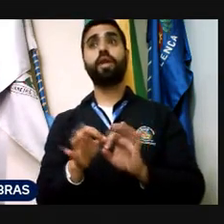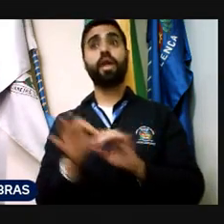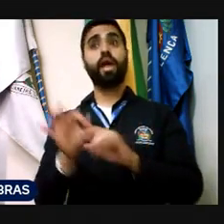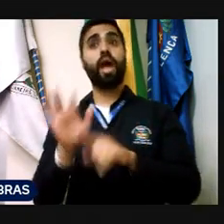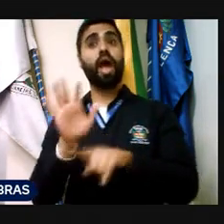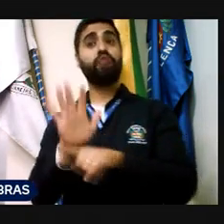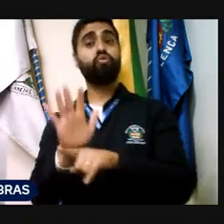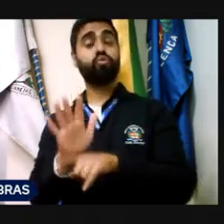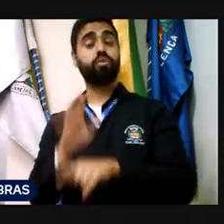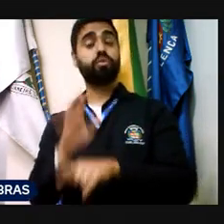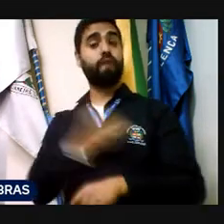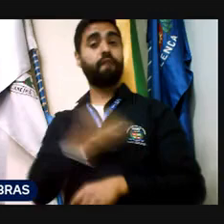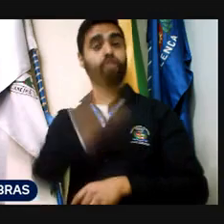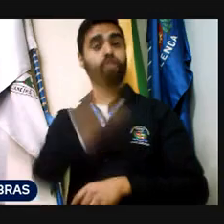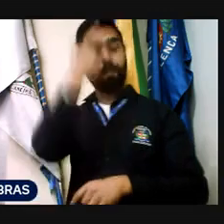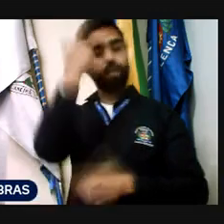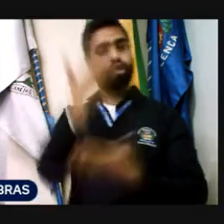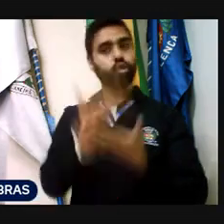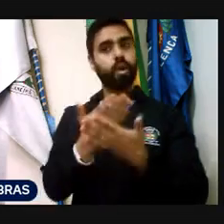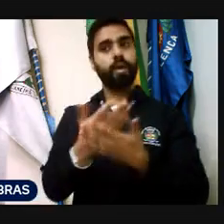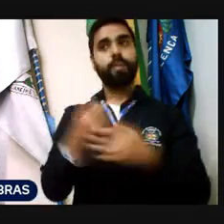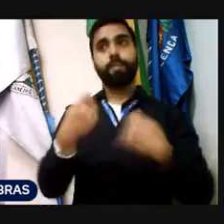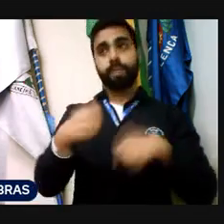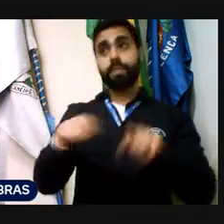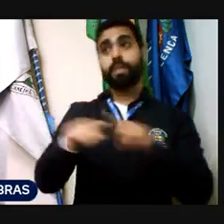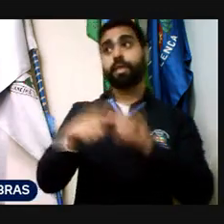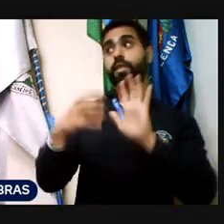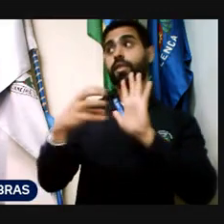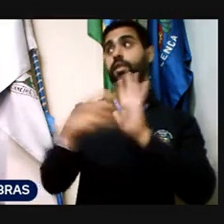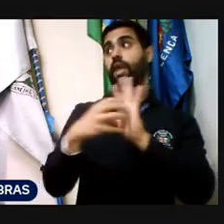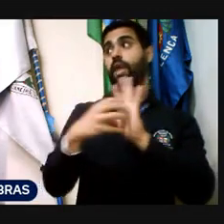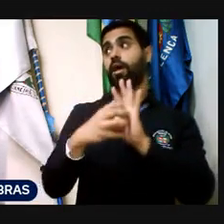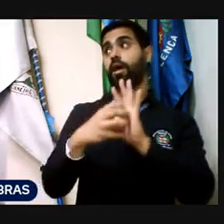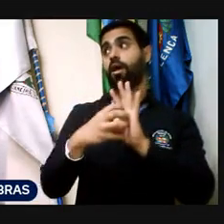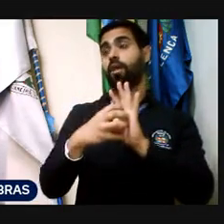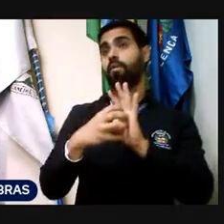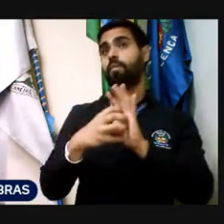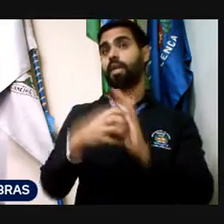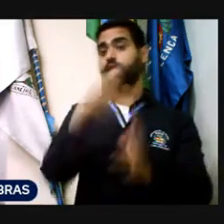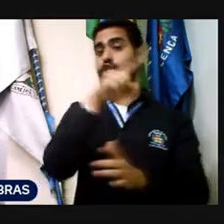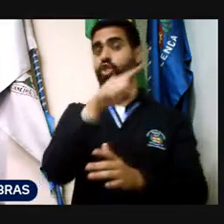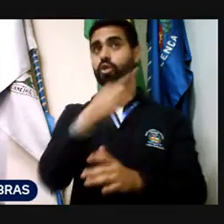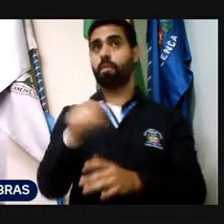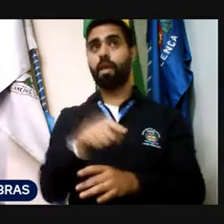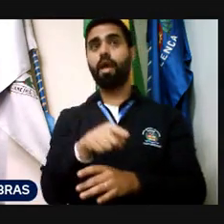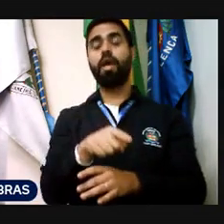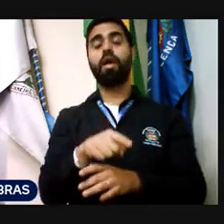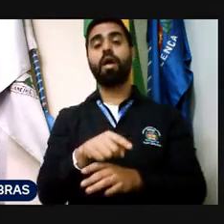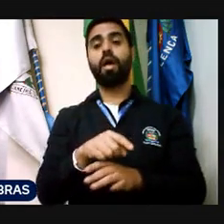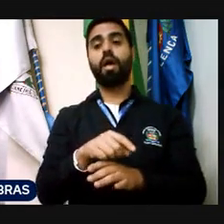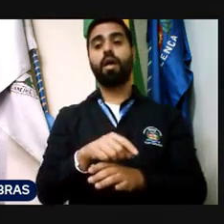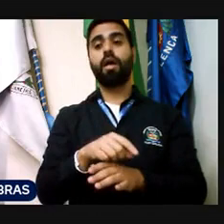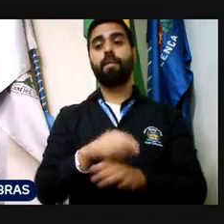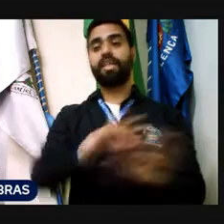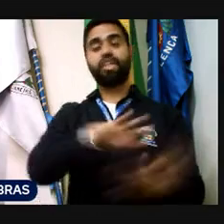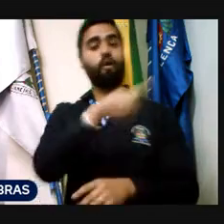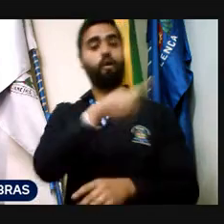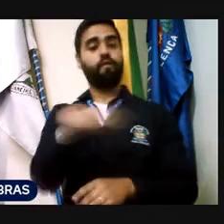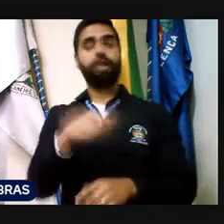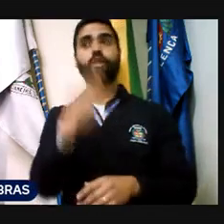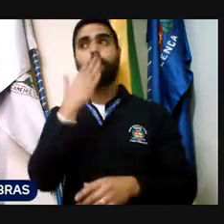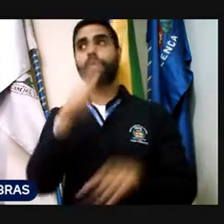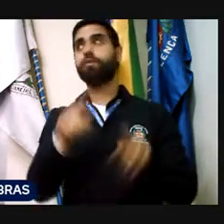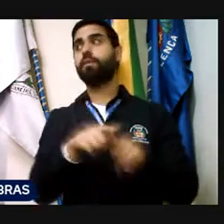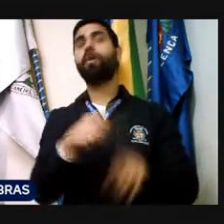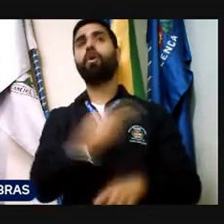estudante que depende da Câmara para vetar, para derrubar o veto ou não. E peço ao